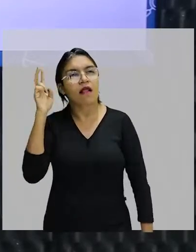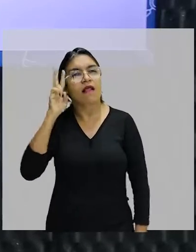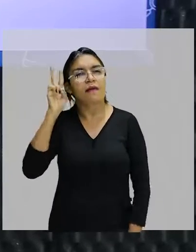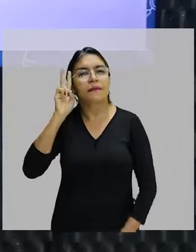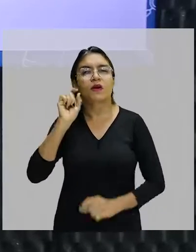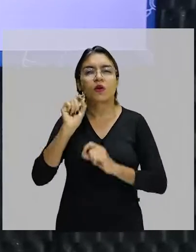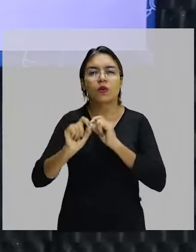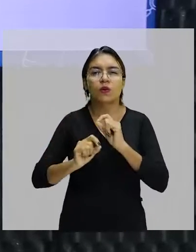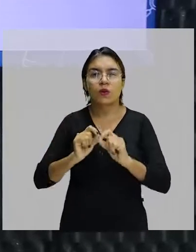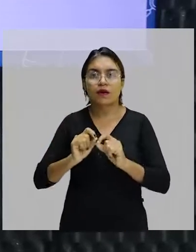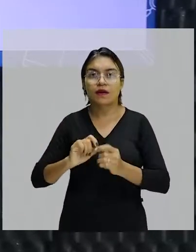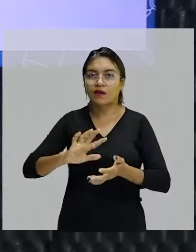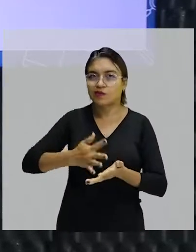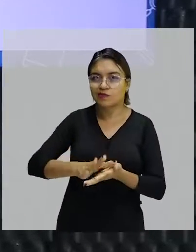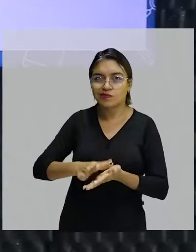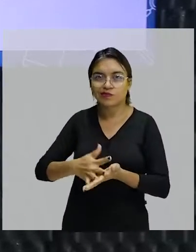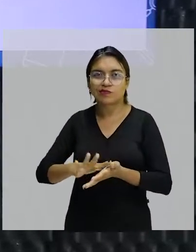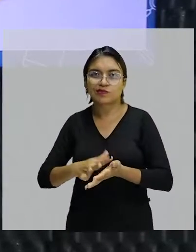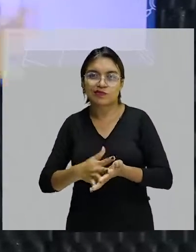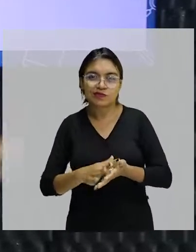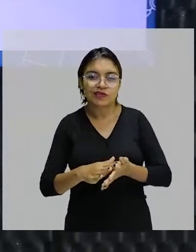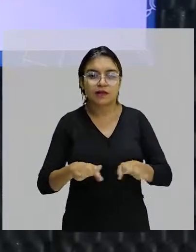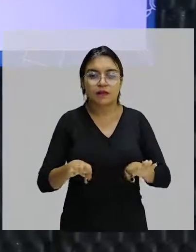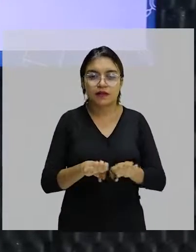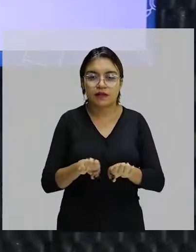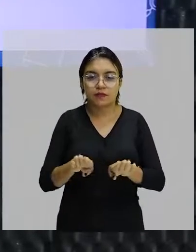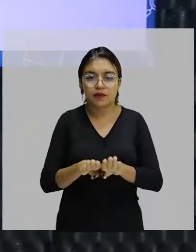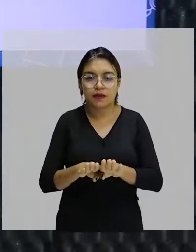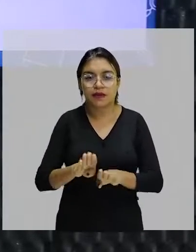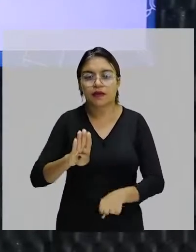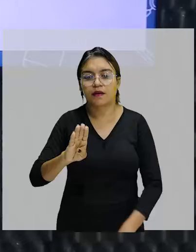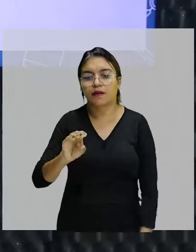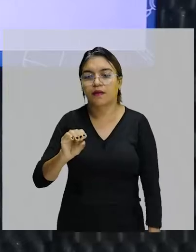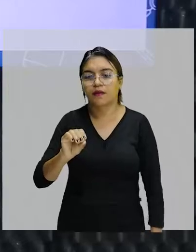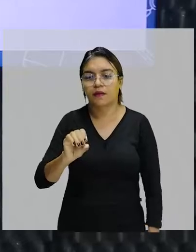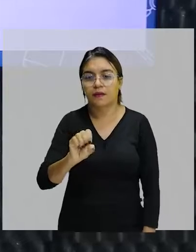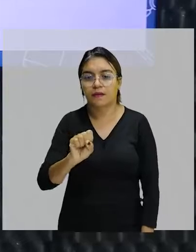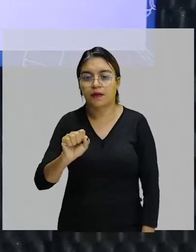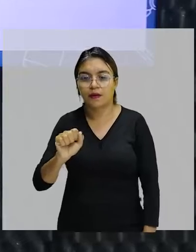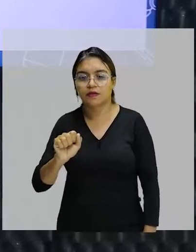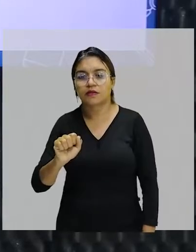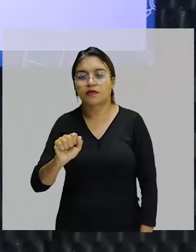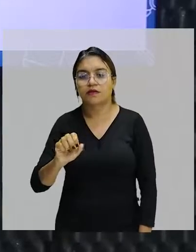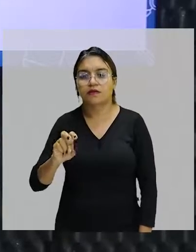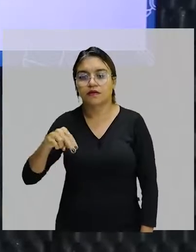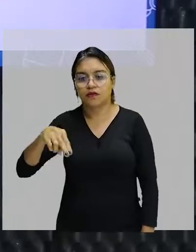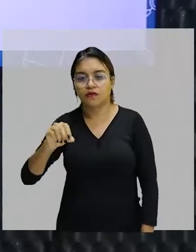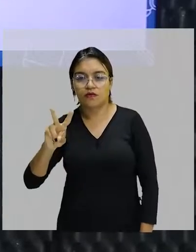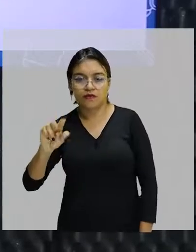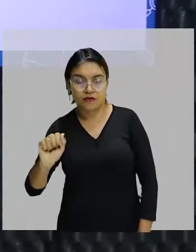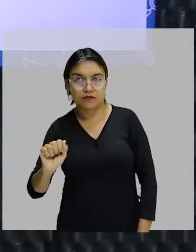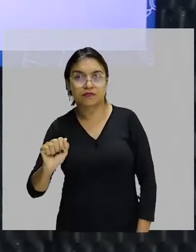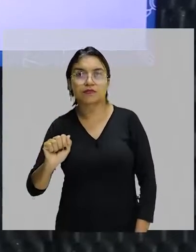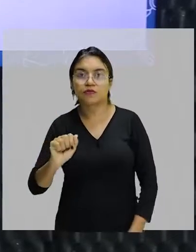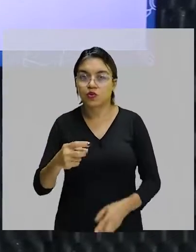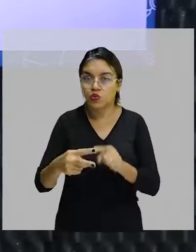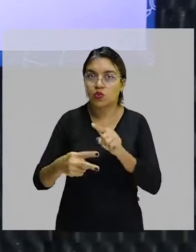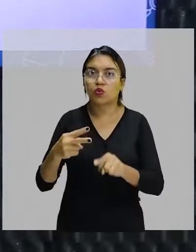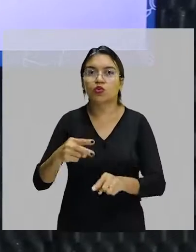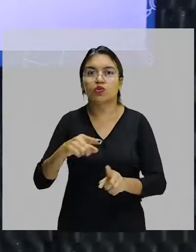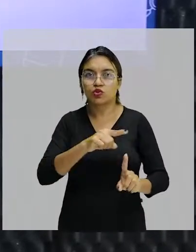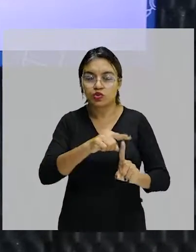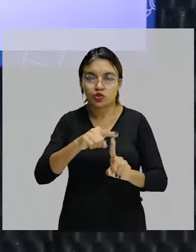é o samba e a bossa nova, que são dois estilos musicais muito predominantes na